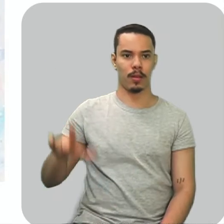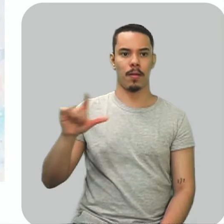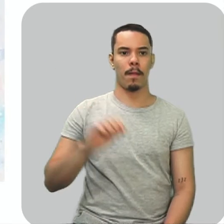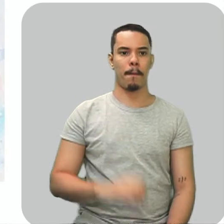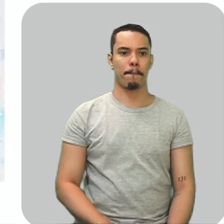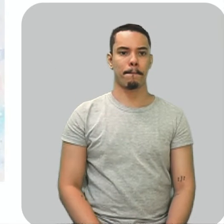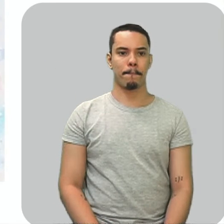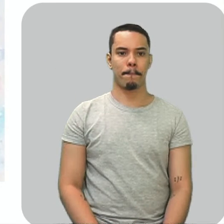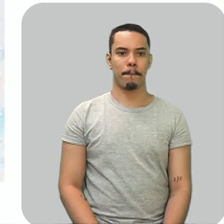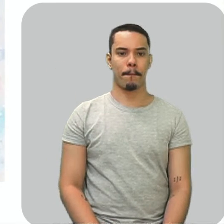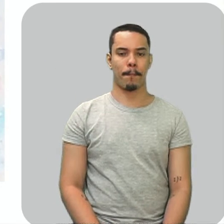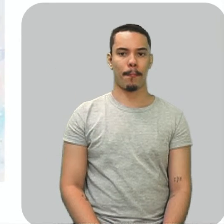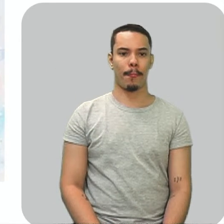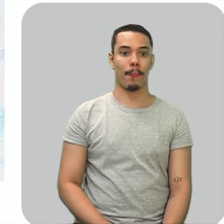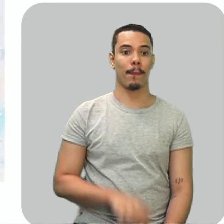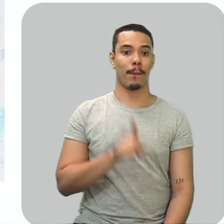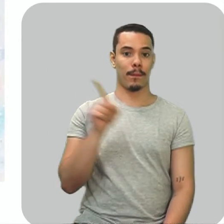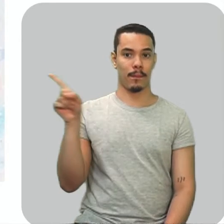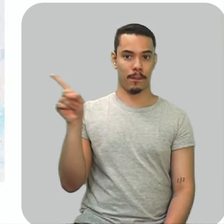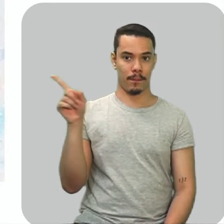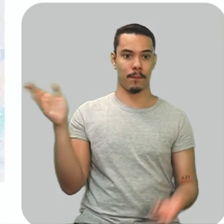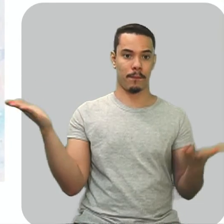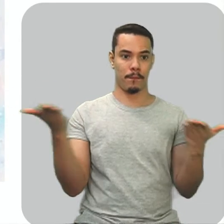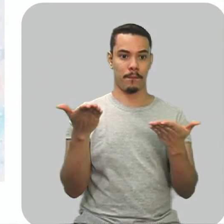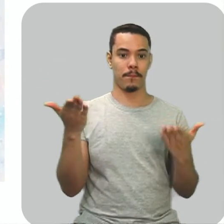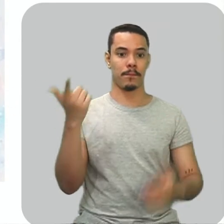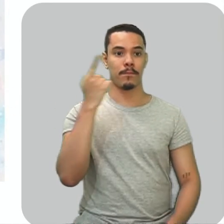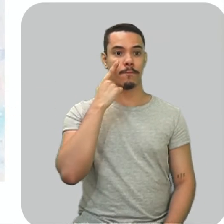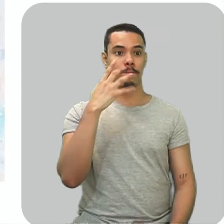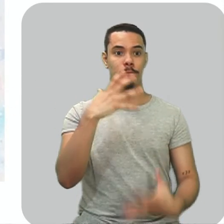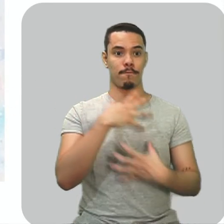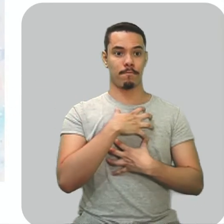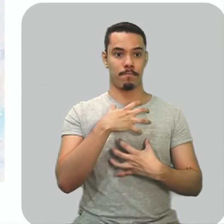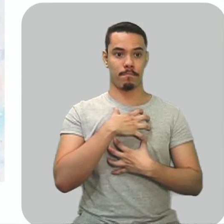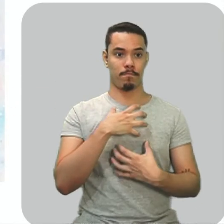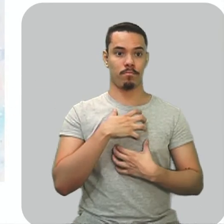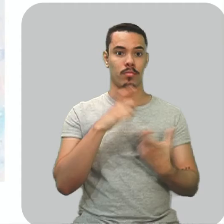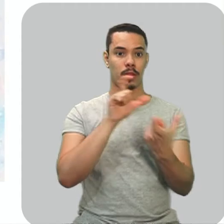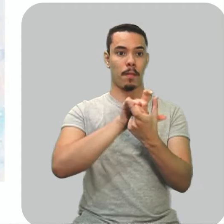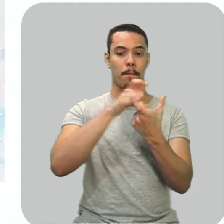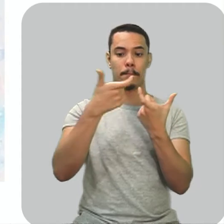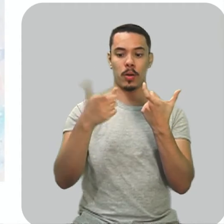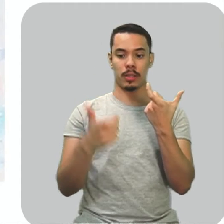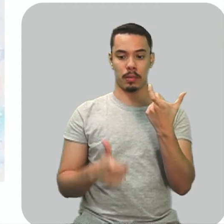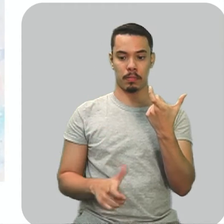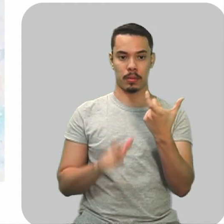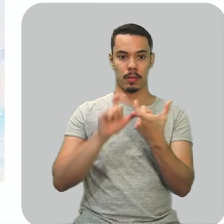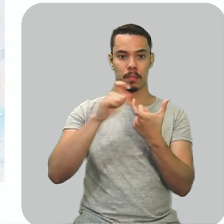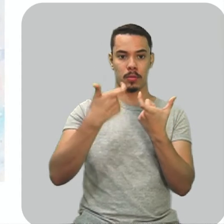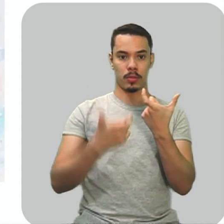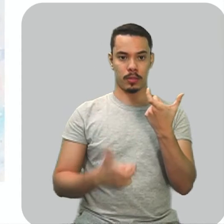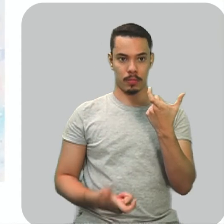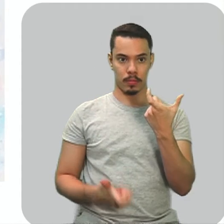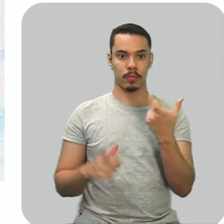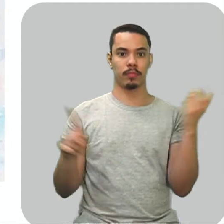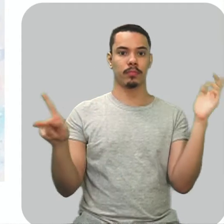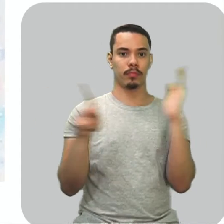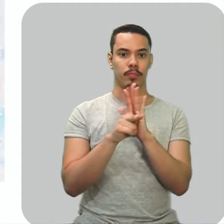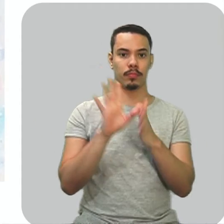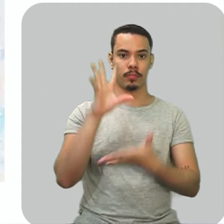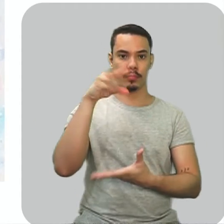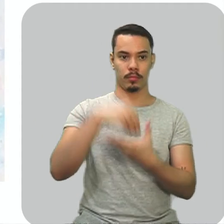e agora aqui vamos ver o sentido na verdade a polissemia das